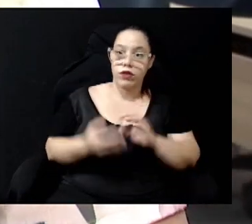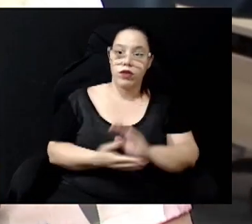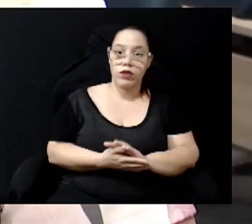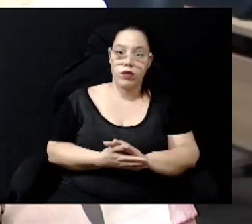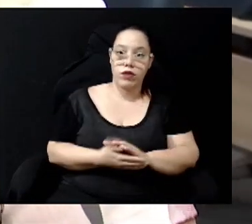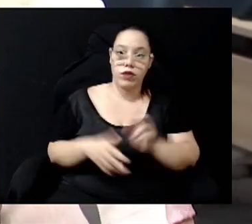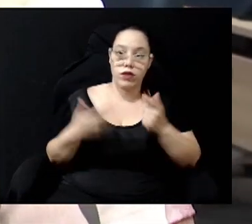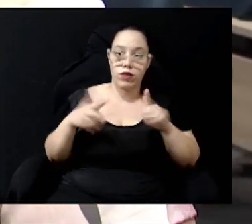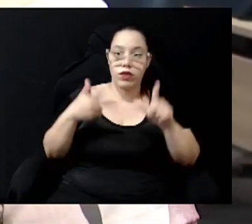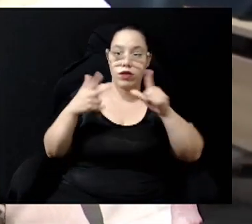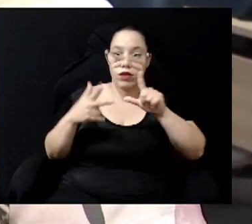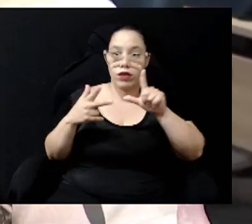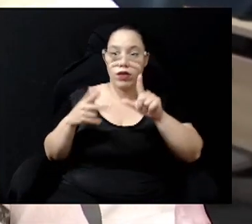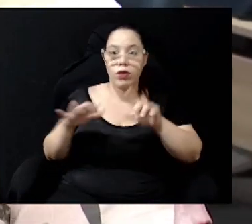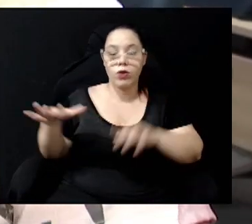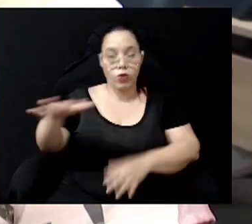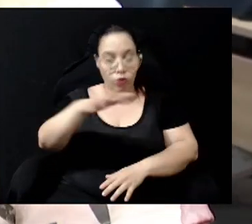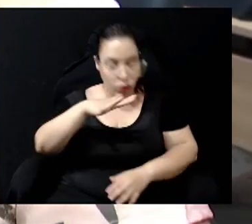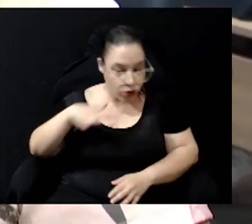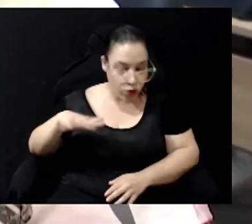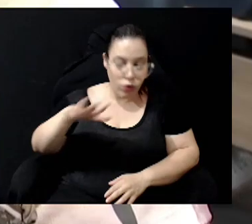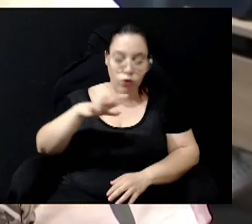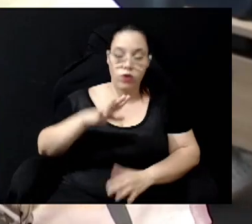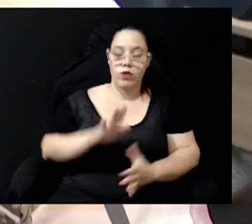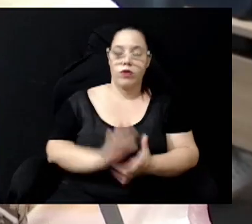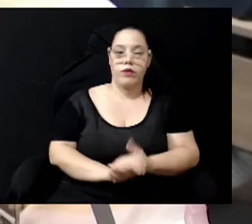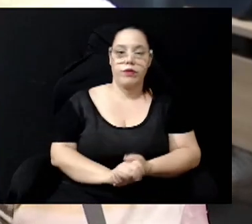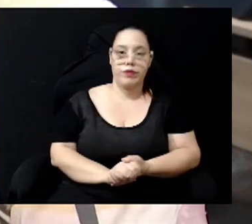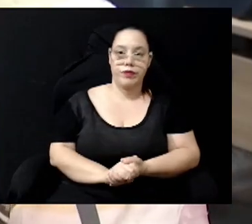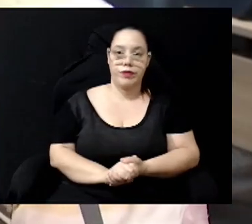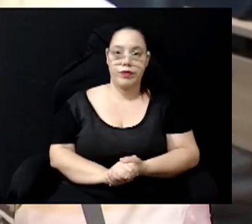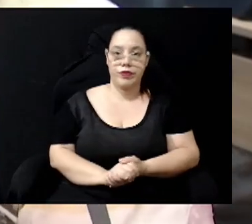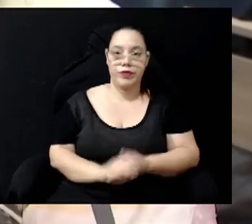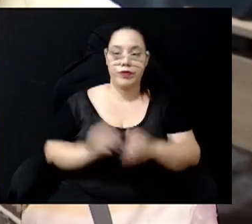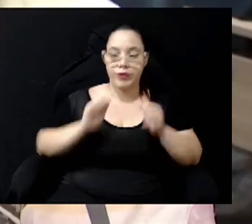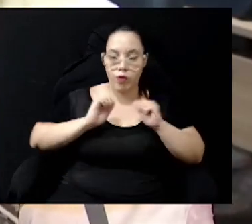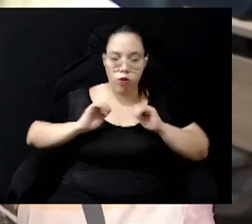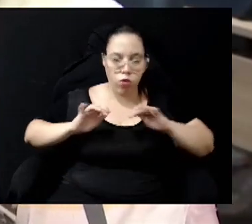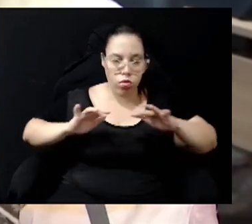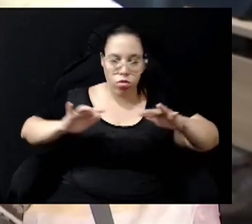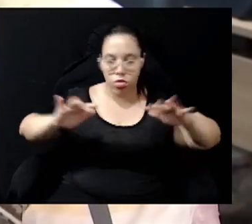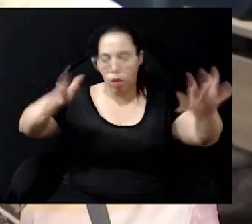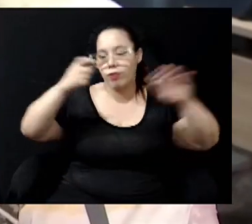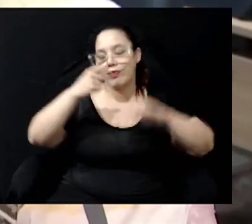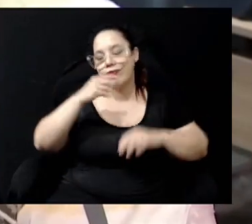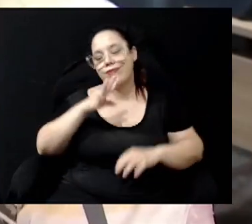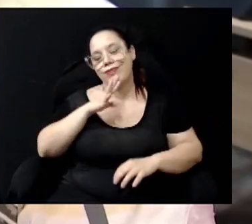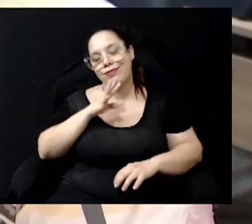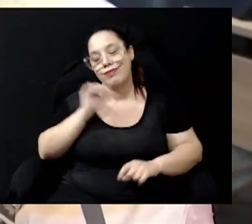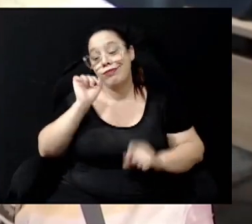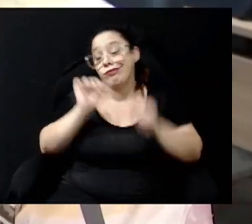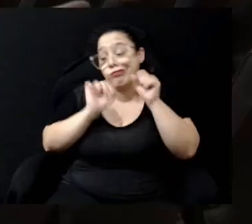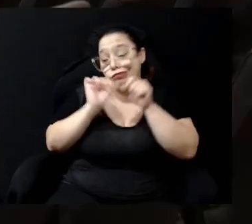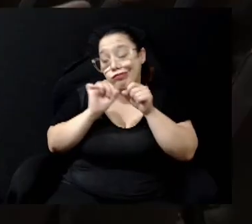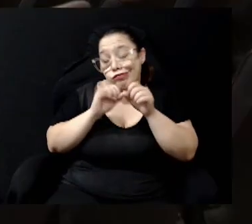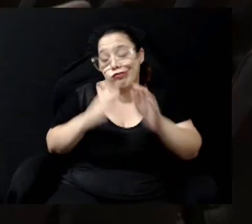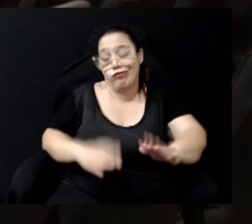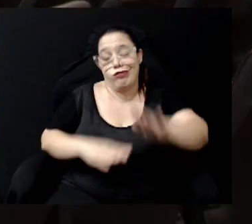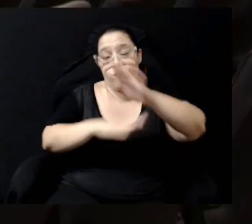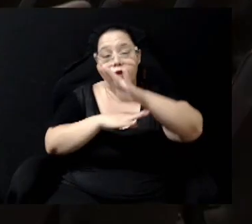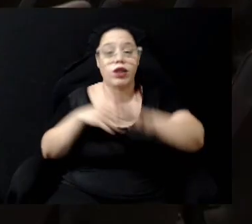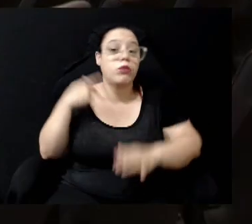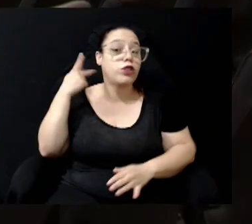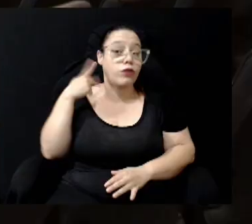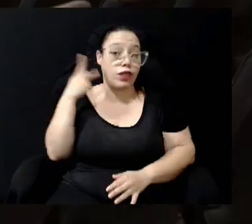no município. Então, é realmente disseminar conhecimento e falar um pouquinho do que faz uma Câmara de Vereadores.